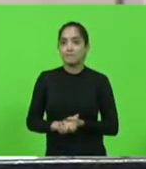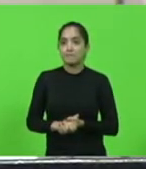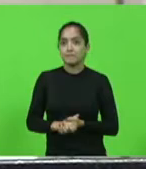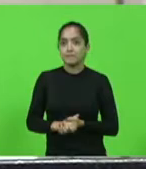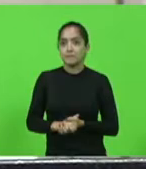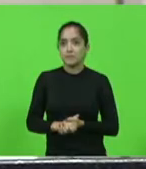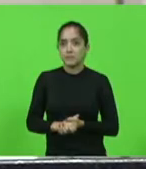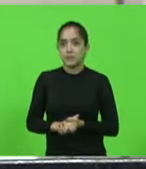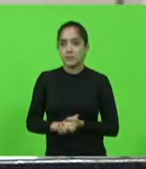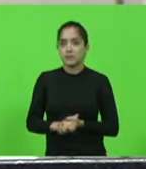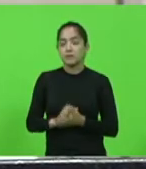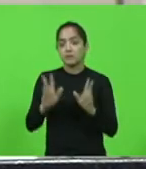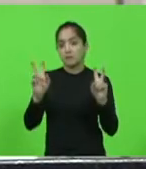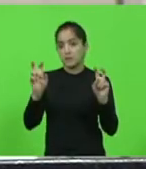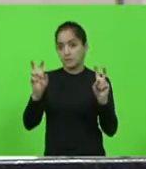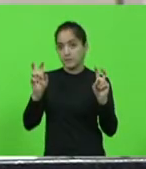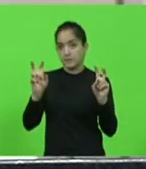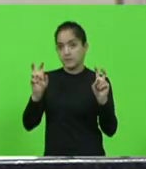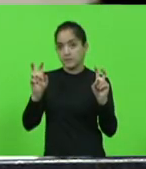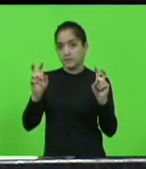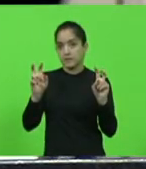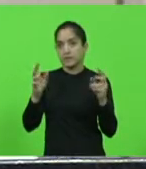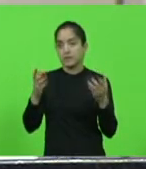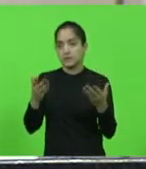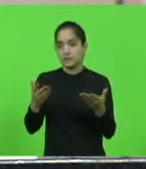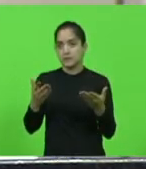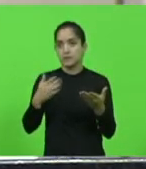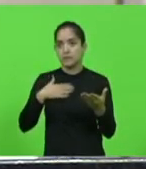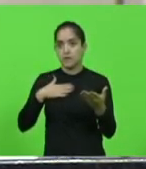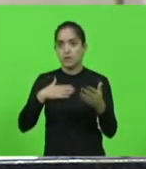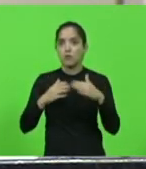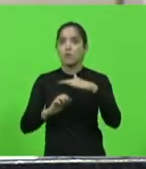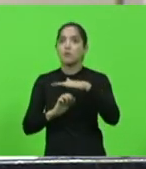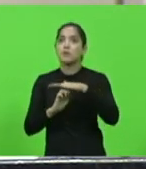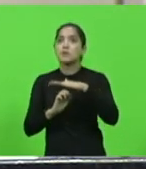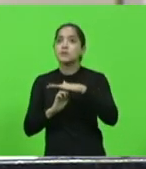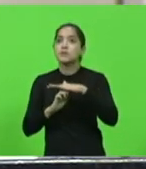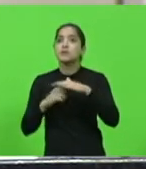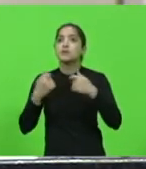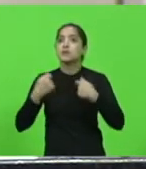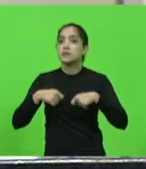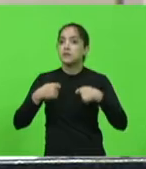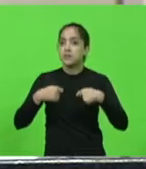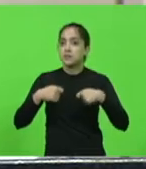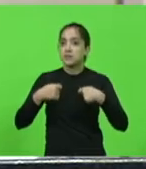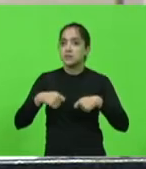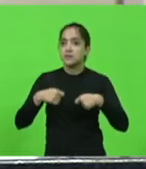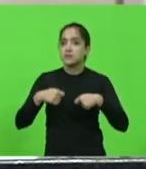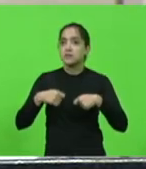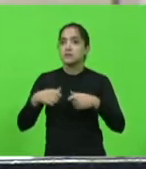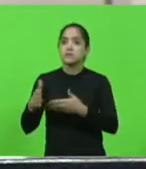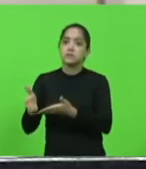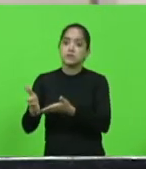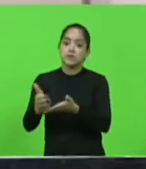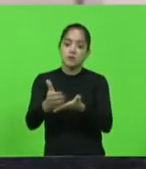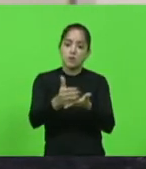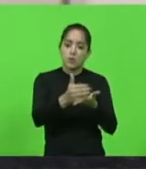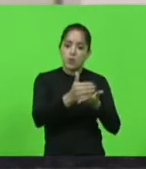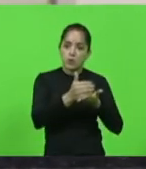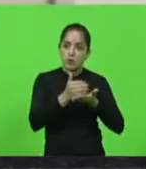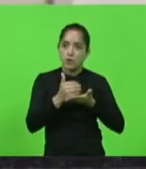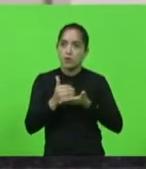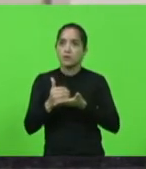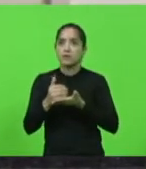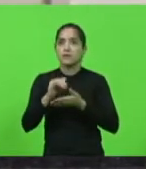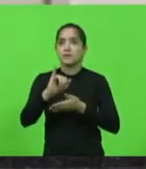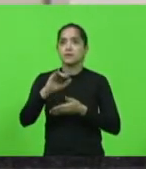pela matéria discutida. Inclusive, eu sinto, como empresário, os senhores deputados, a necessidade. Às vezes você recolhe milhões de reais de